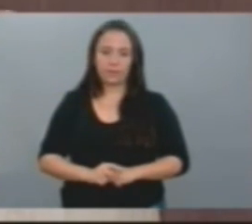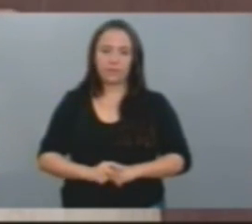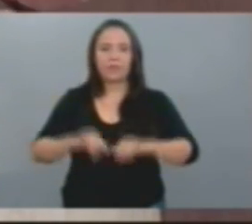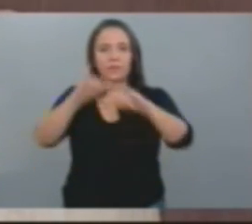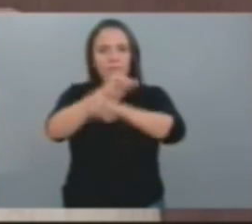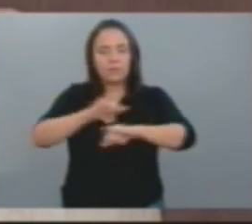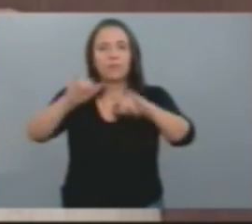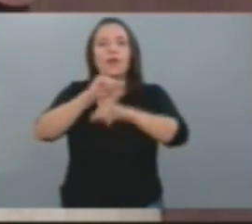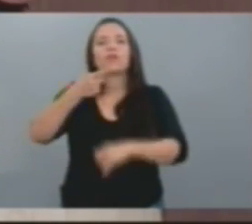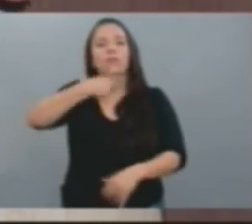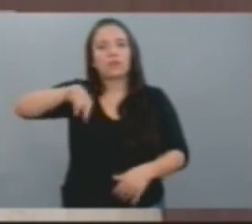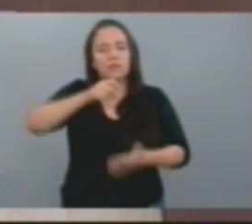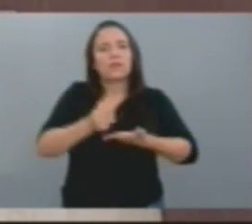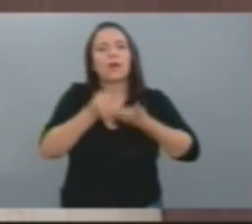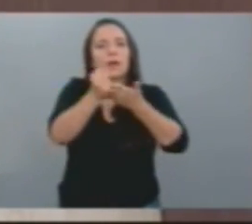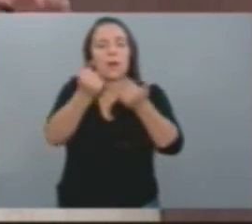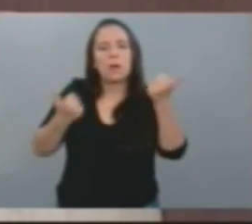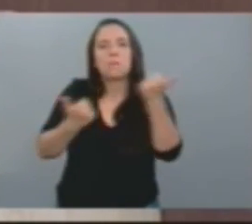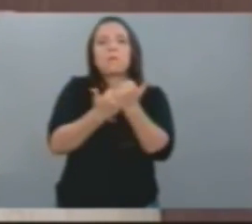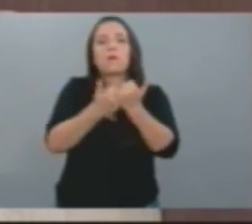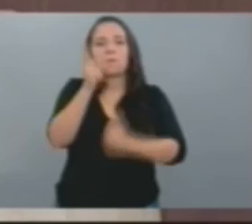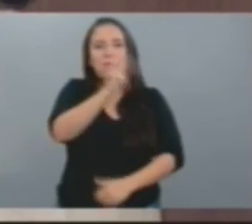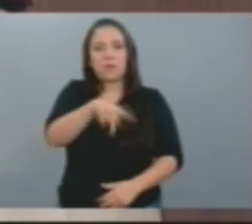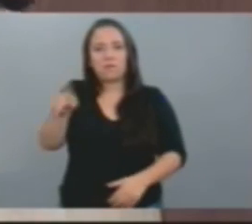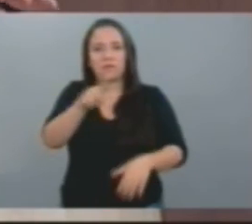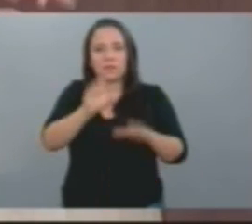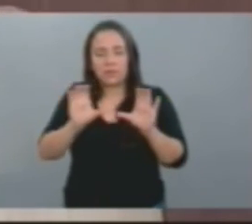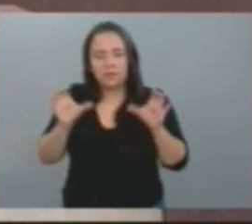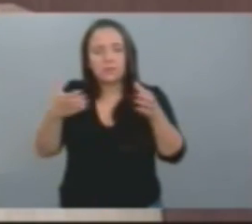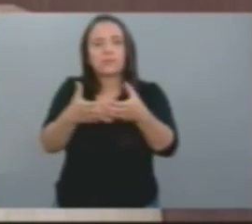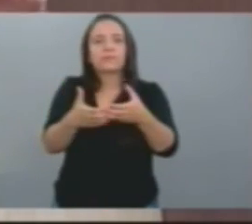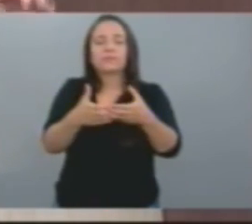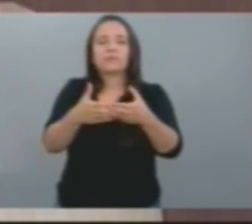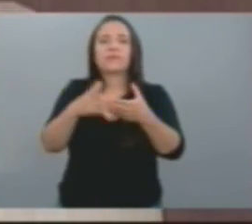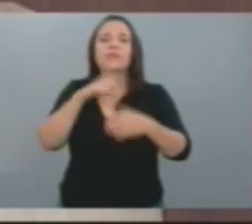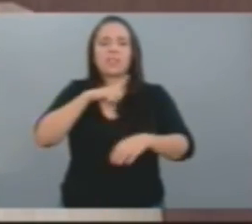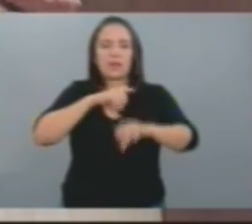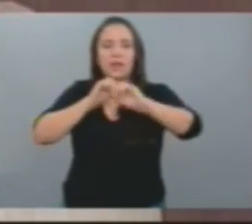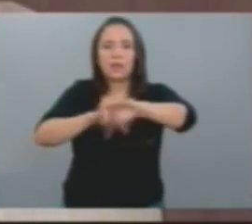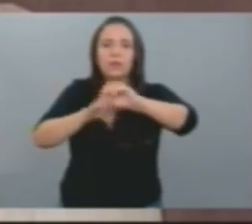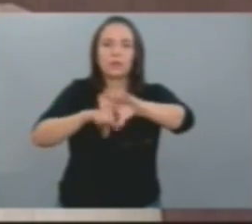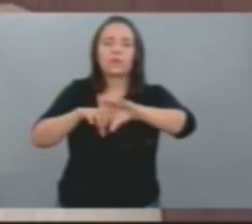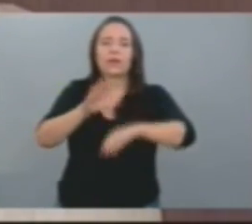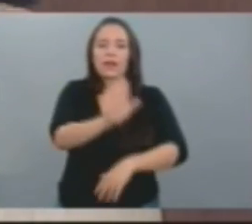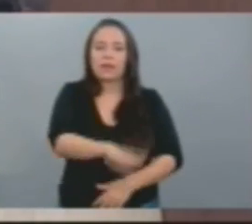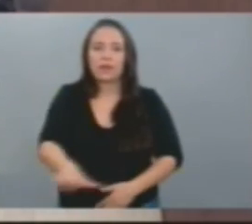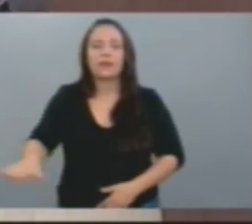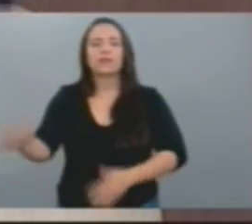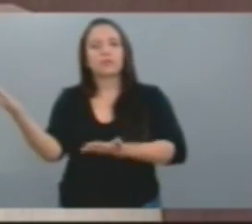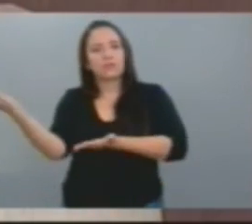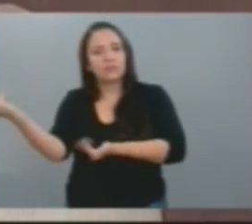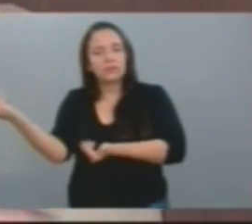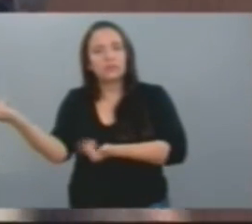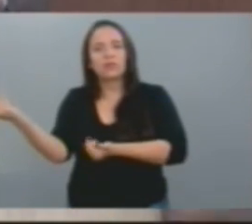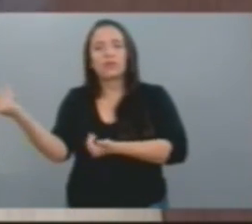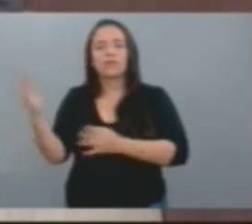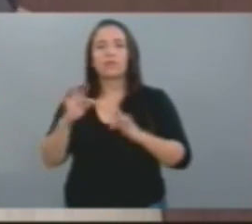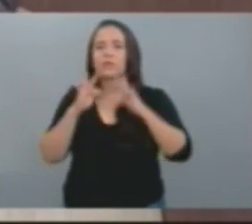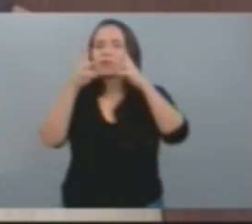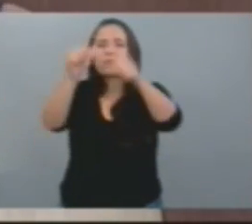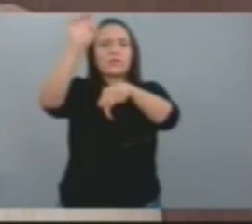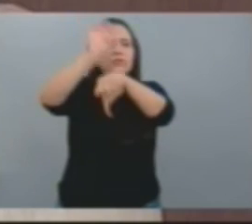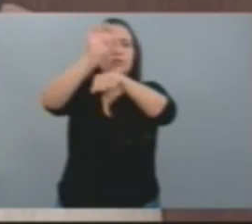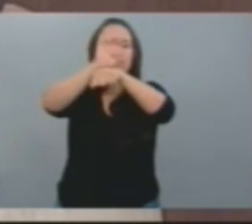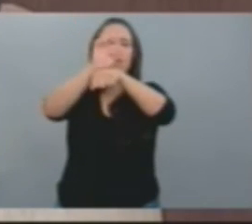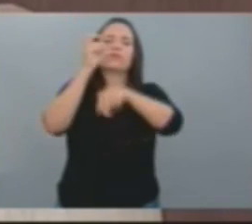total solidariedade e apoio aos professores e professoras que educam nossas crianças e adolescentes em todo o